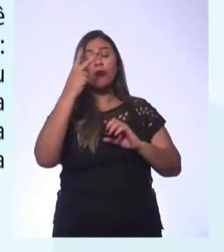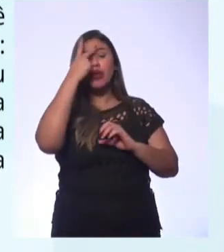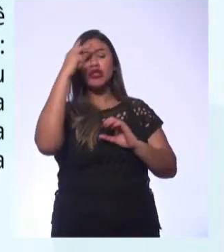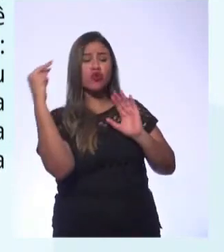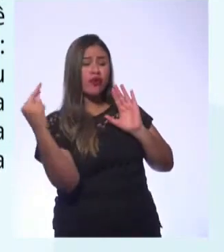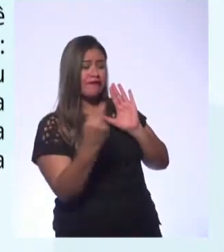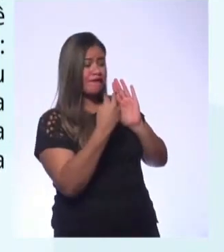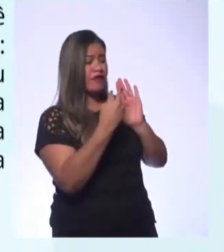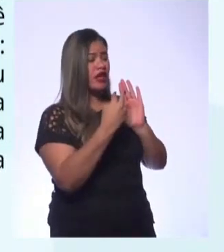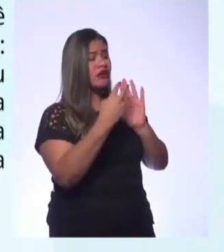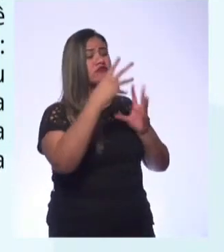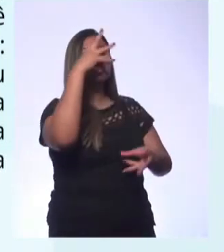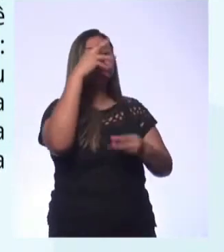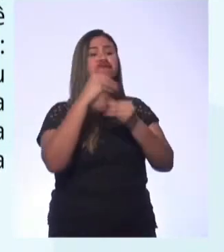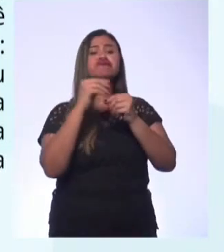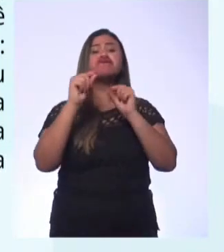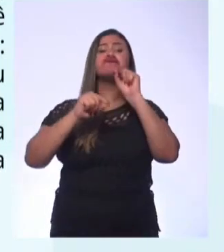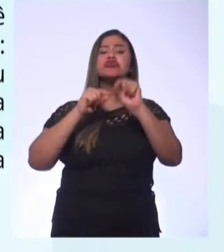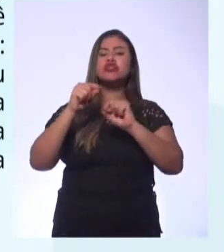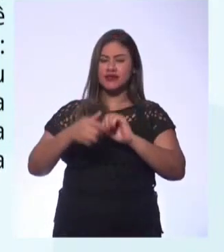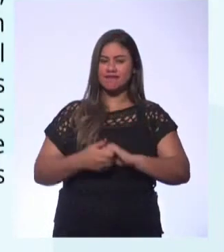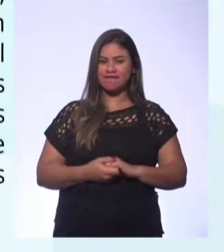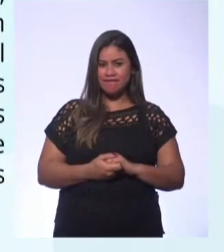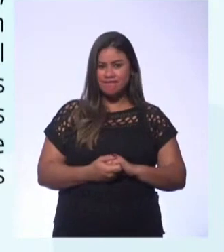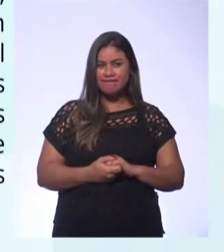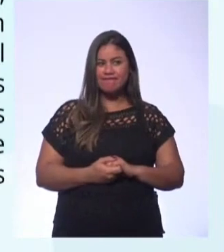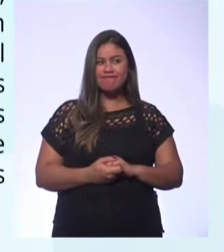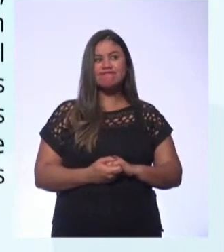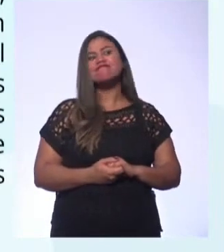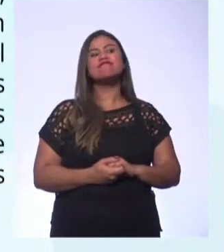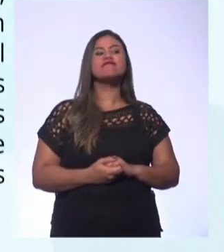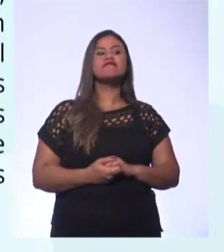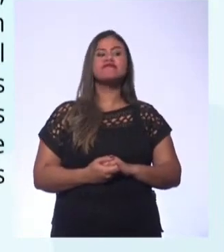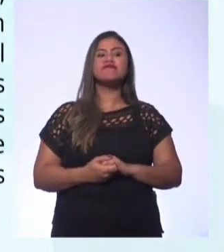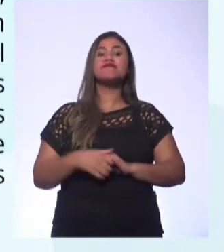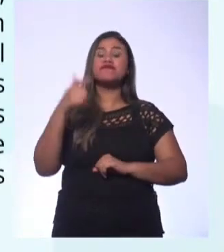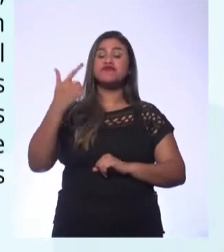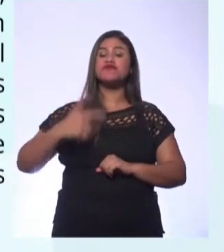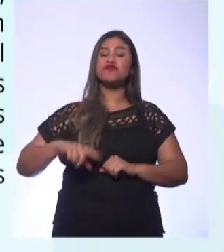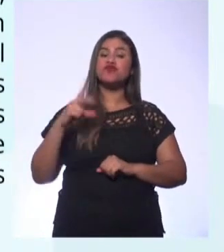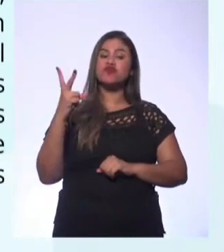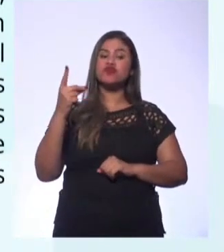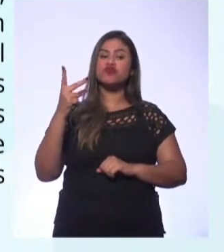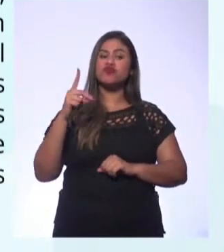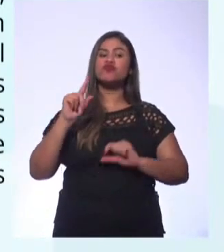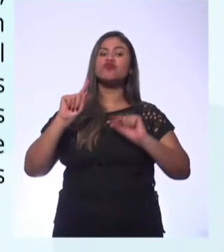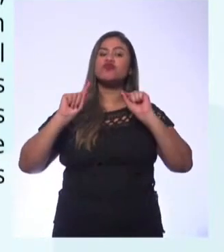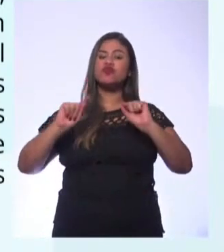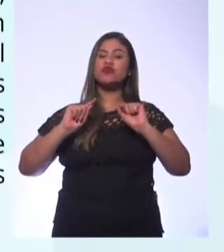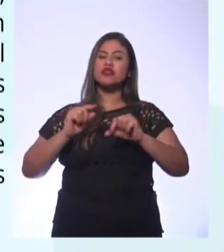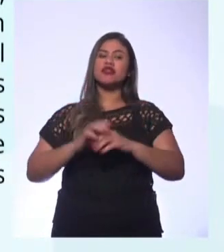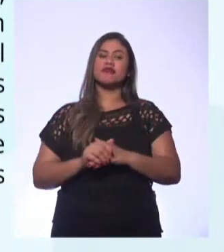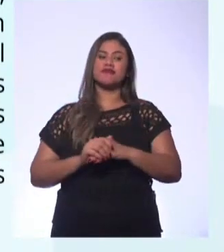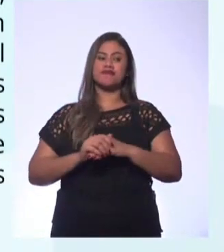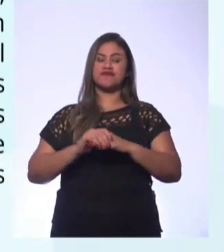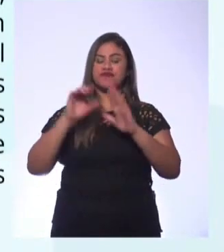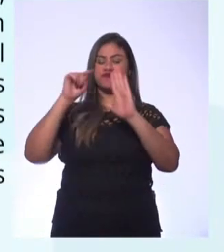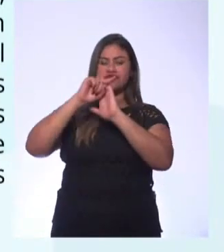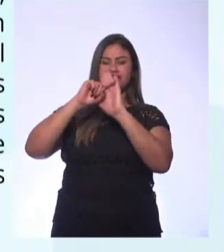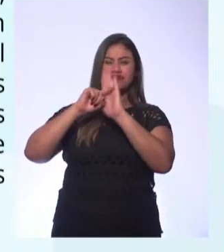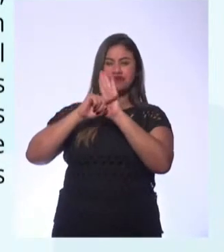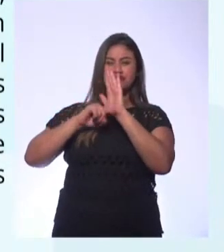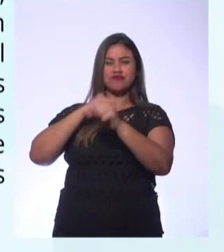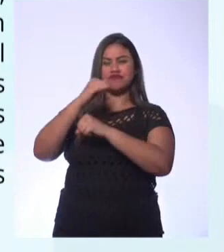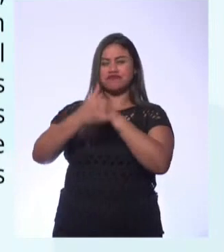vai fazer transmitisse às futuras gerações, tá bom? E para um segundo momento de desafio, realizar uma pesquisa na internet,